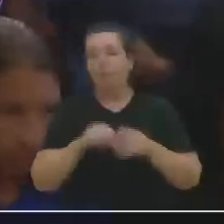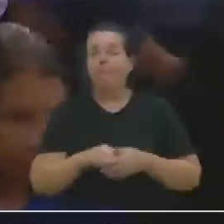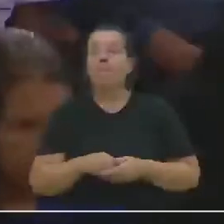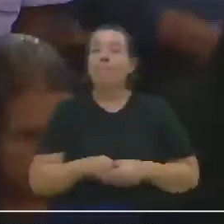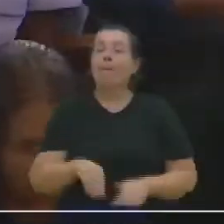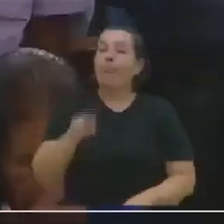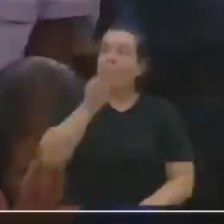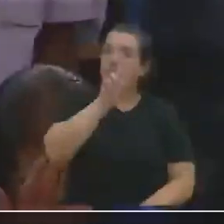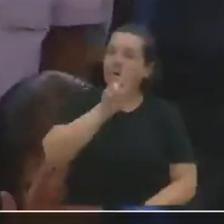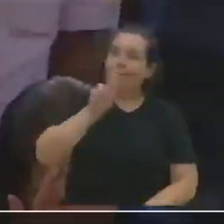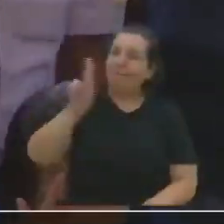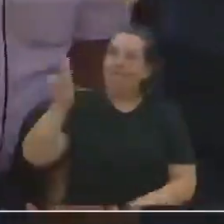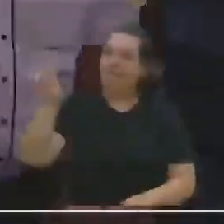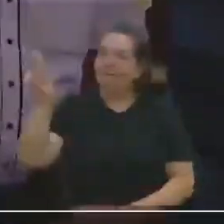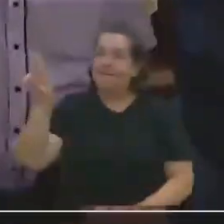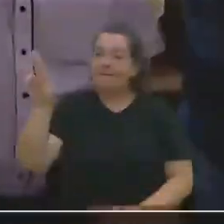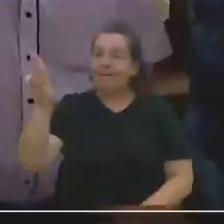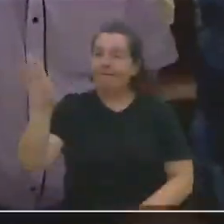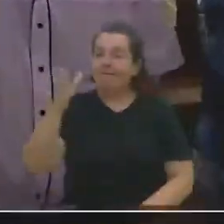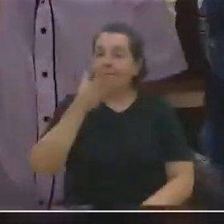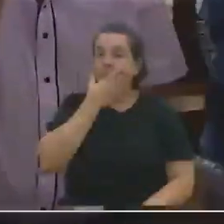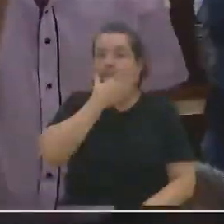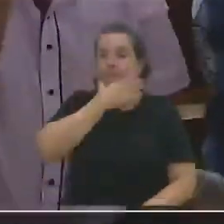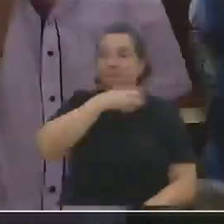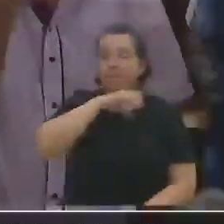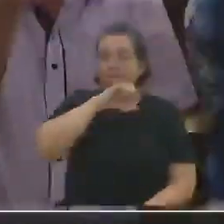Em nome do